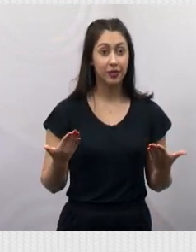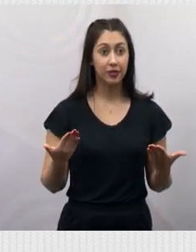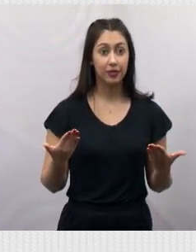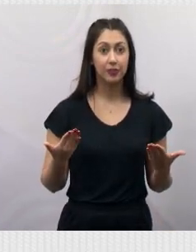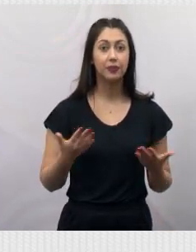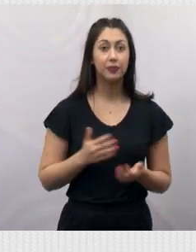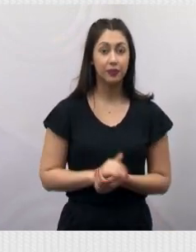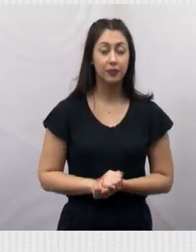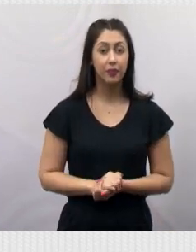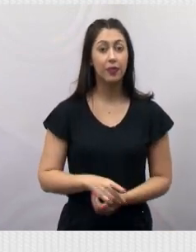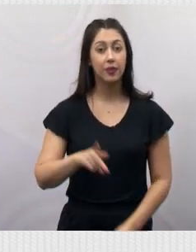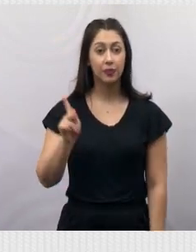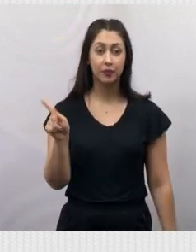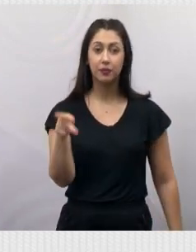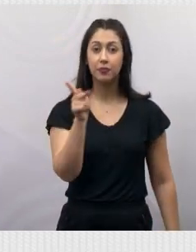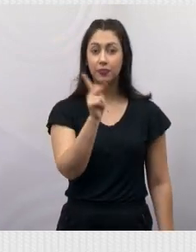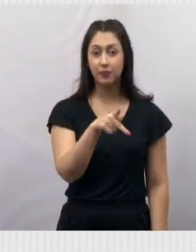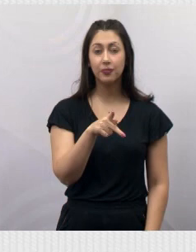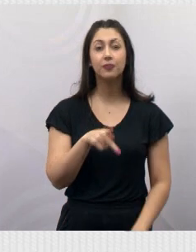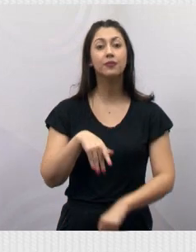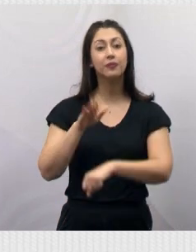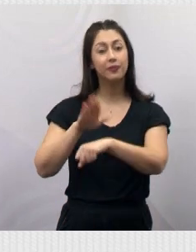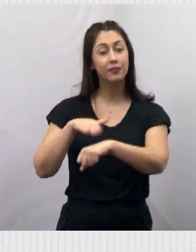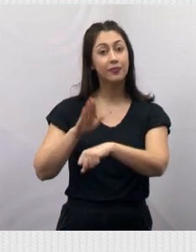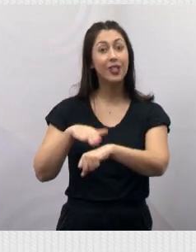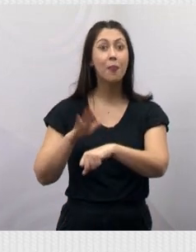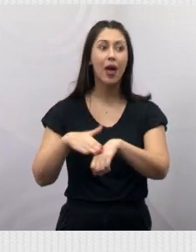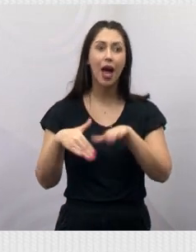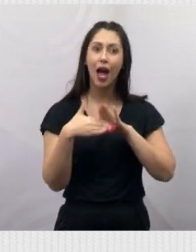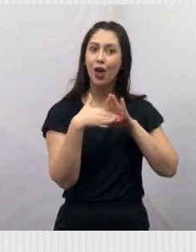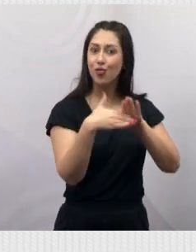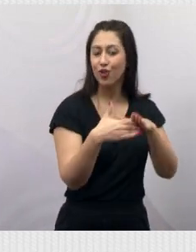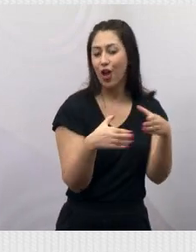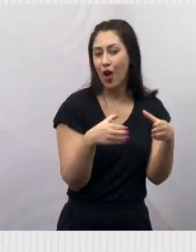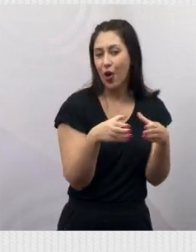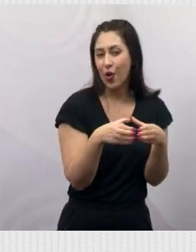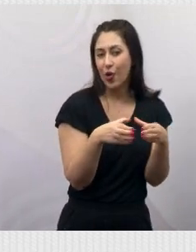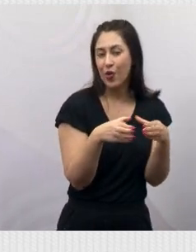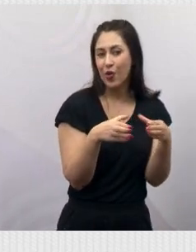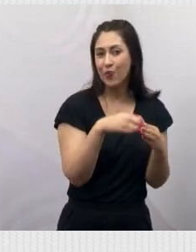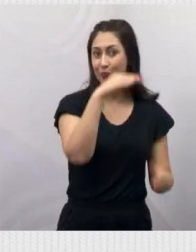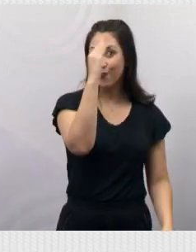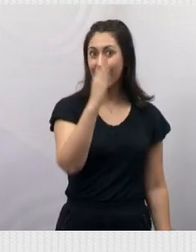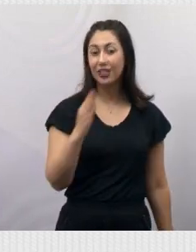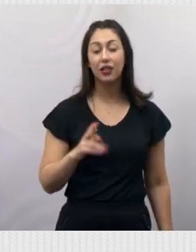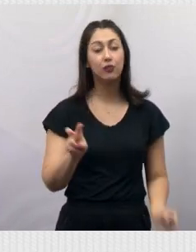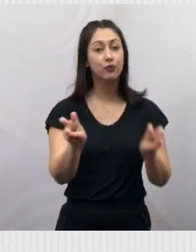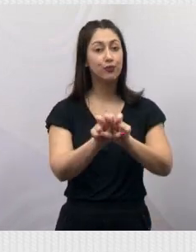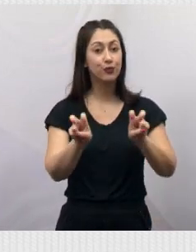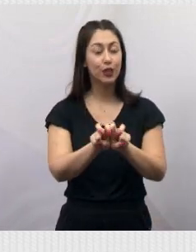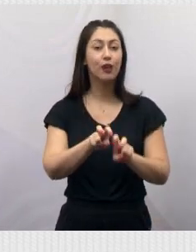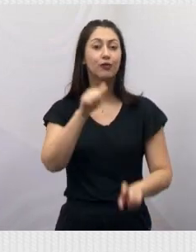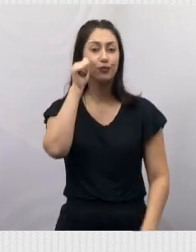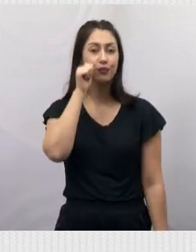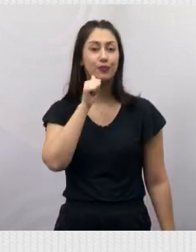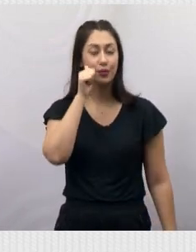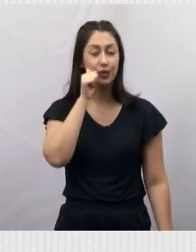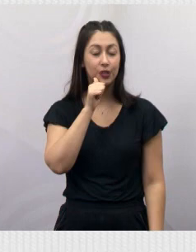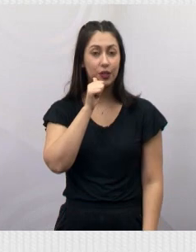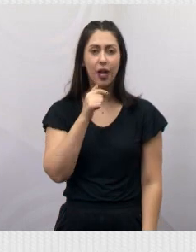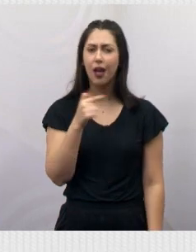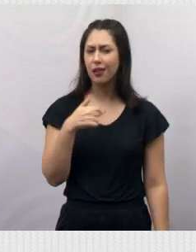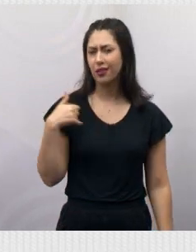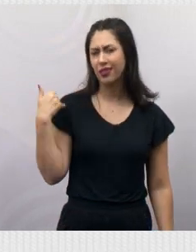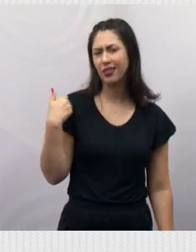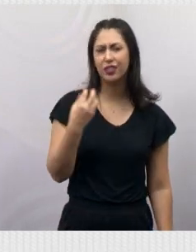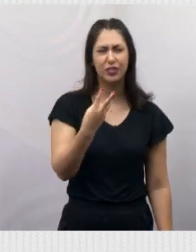sendo convocado a ajudar a seleção brasileira de futsal feminino. Ele tem 36